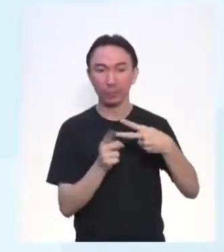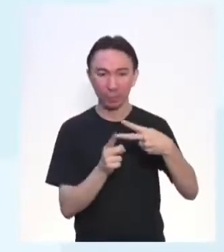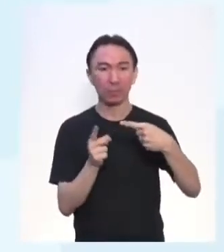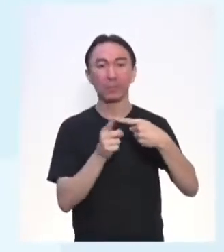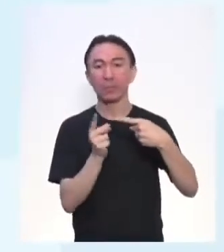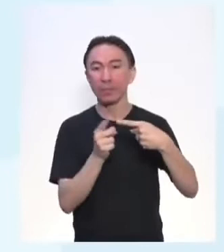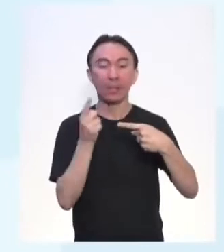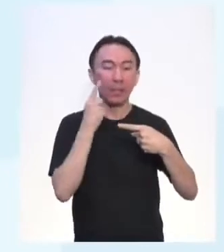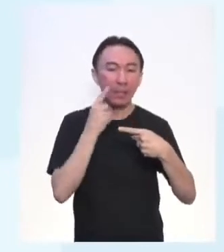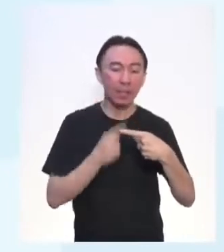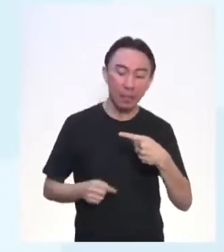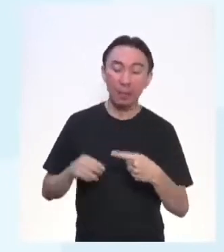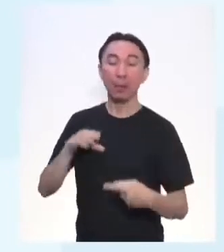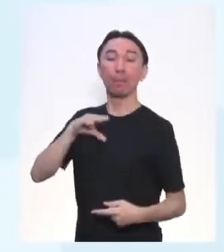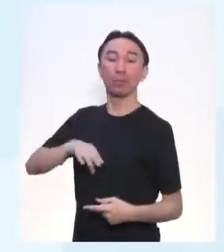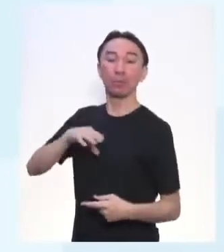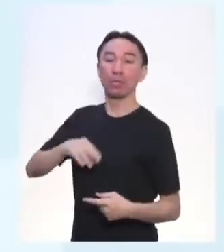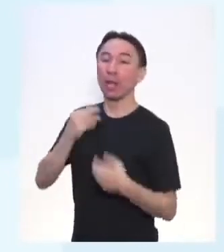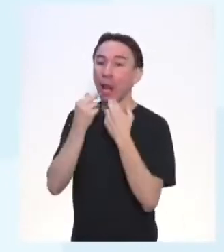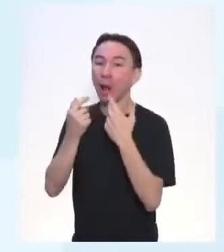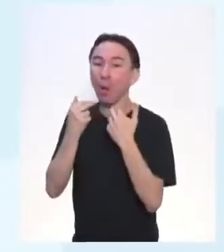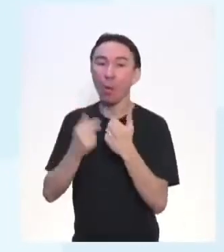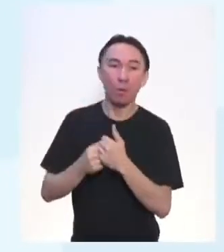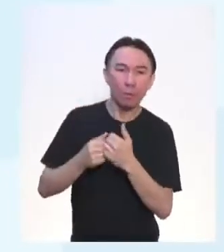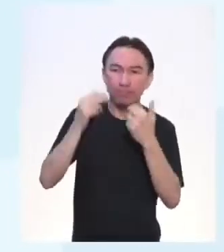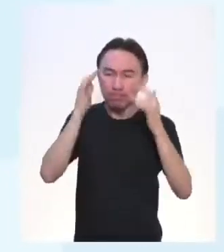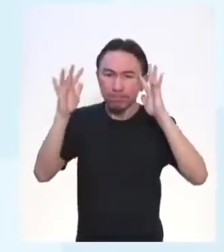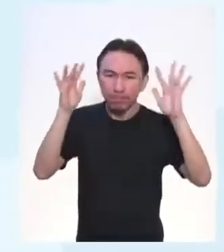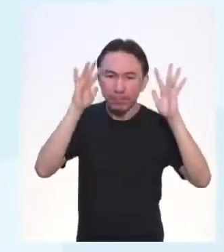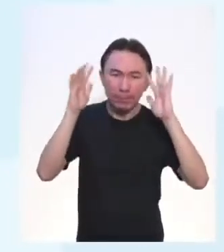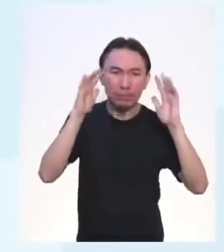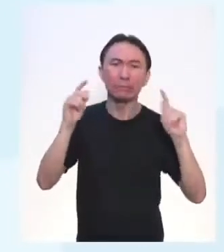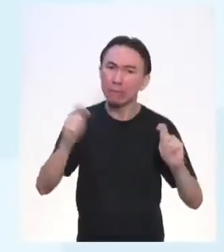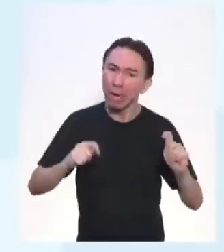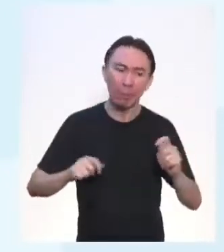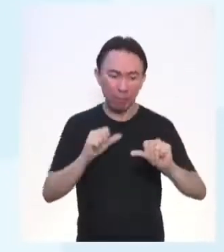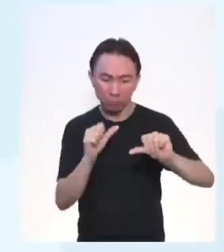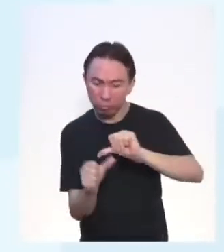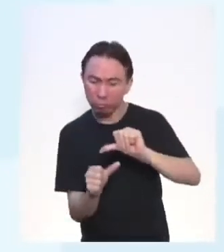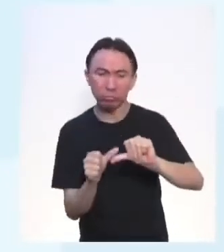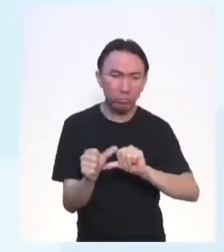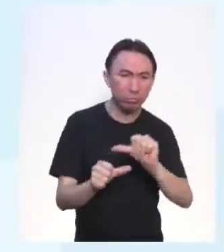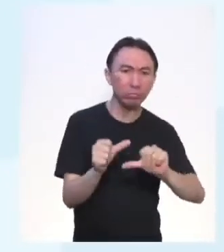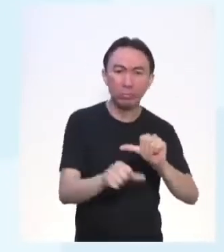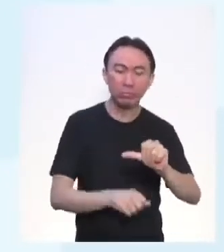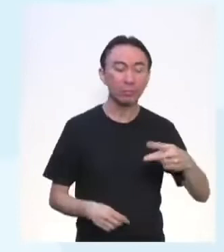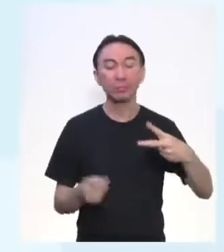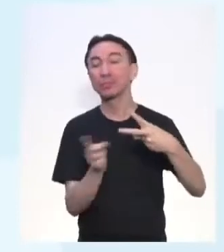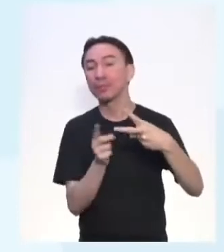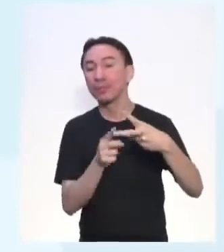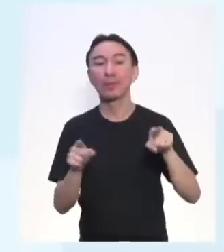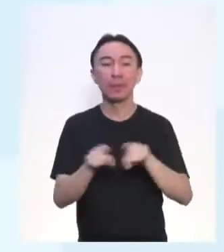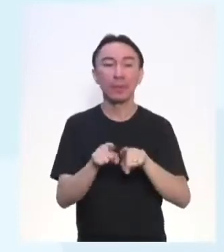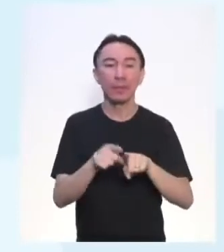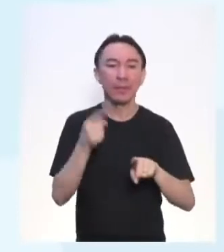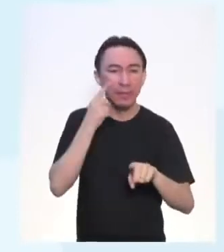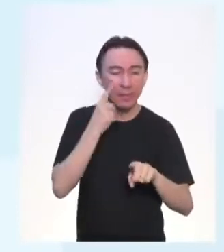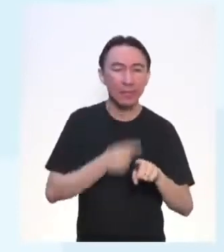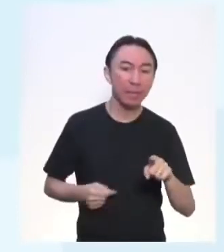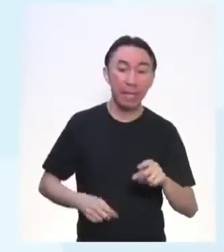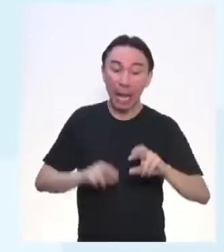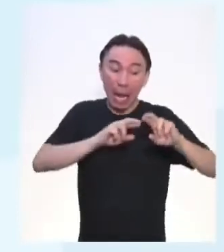mais diversas possibilidades de transformação, analisar a variação linguística de acordo com o